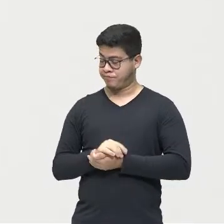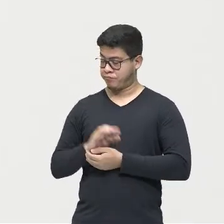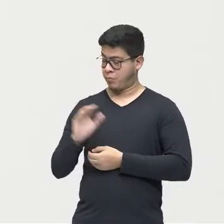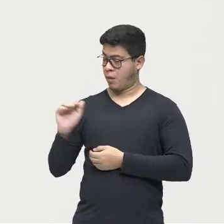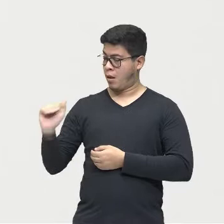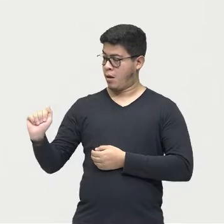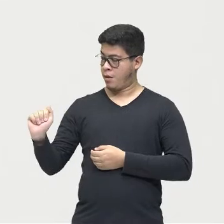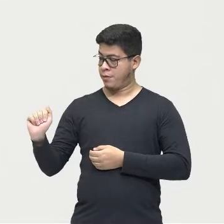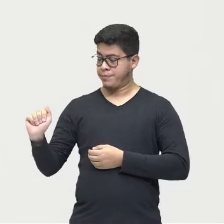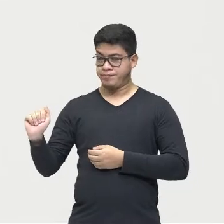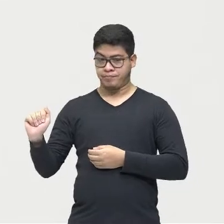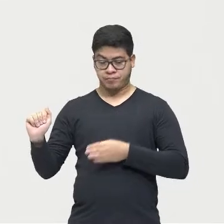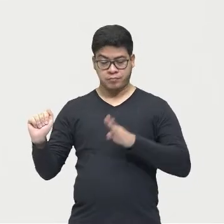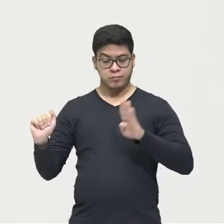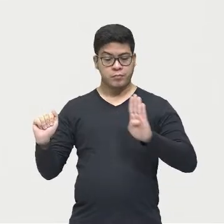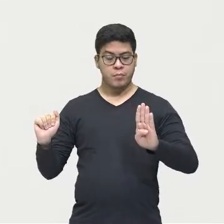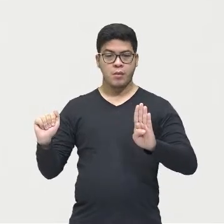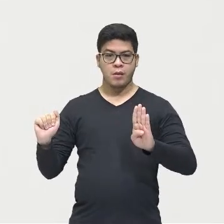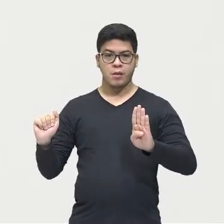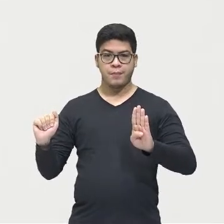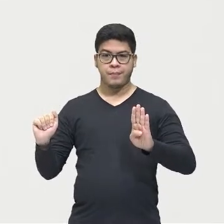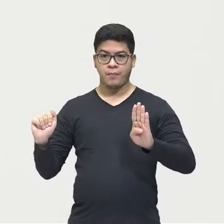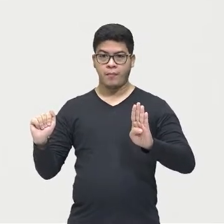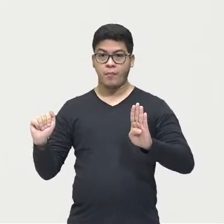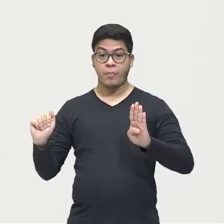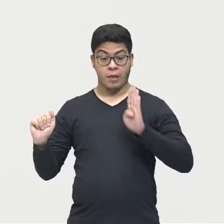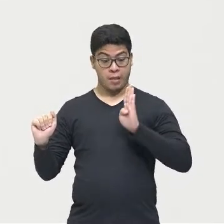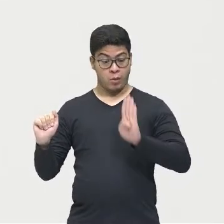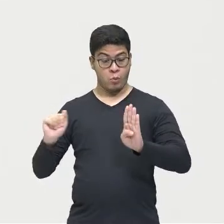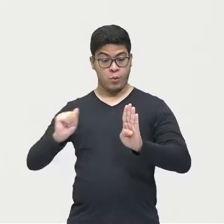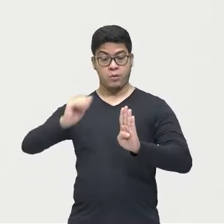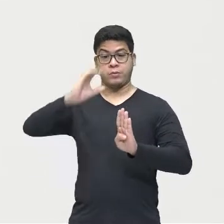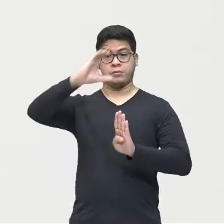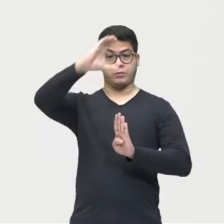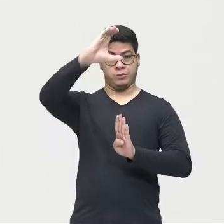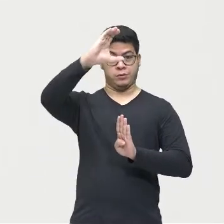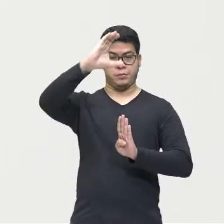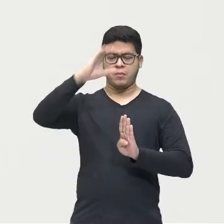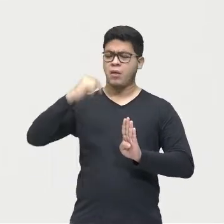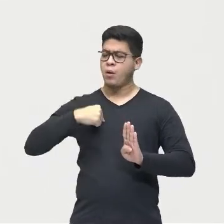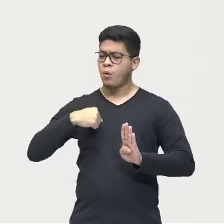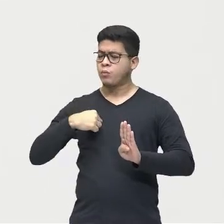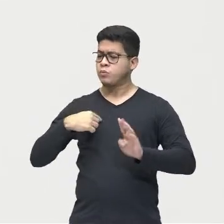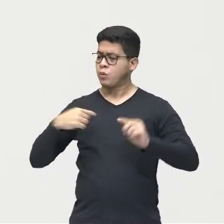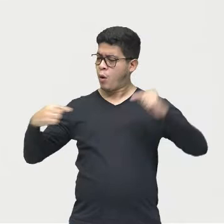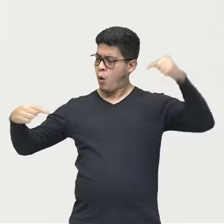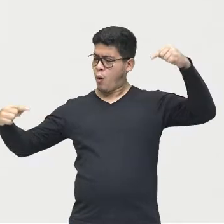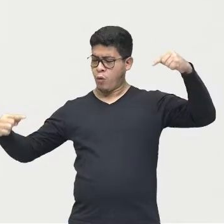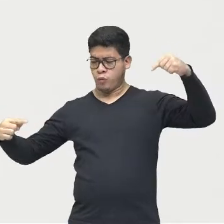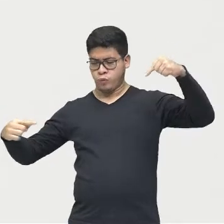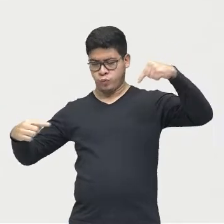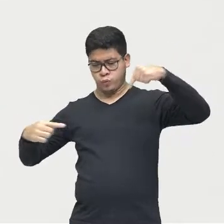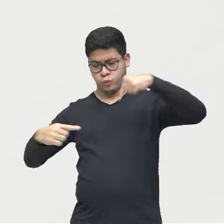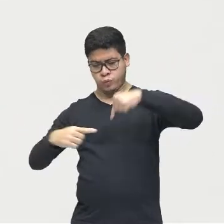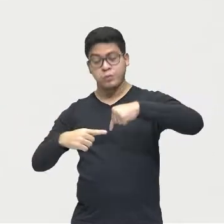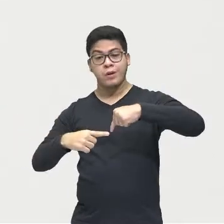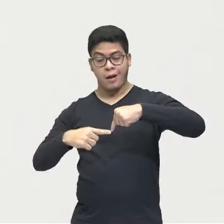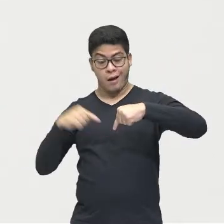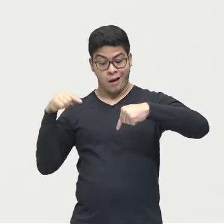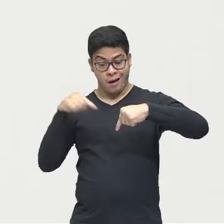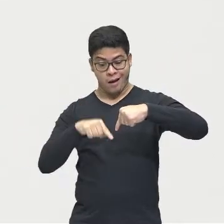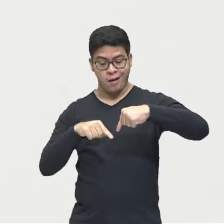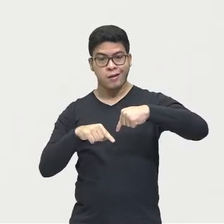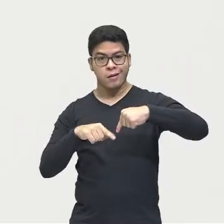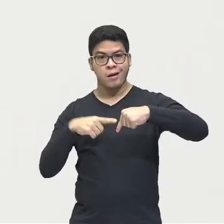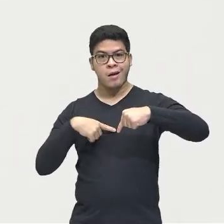nós temos o lado AB aqui e o lado BC, né? A interseção entre esses dois lados vão gerar